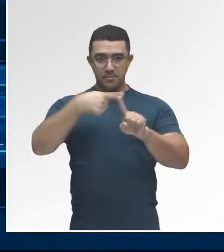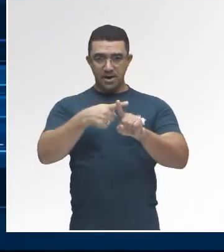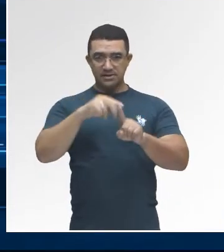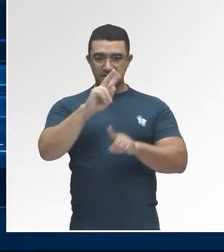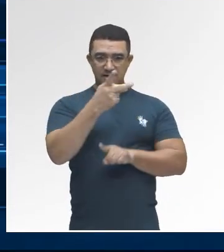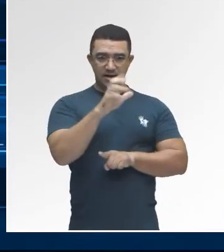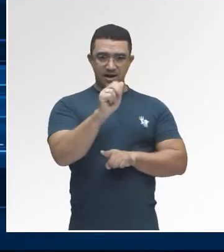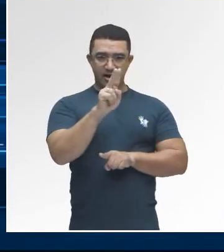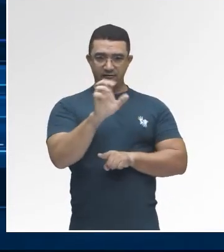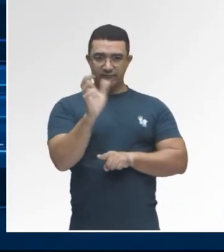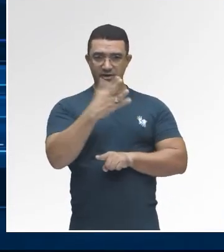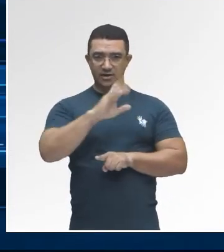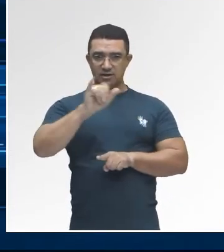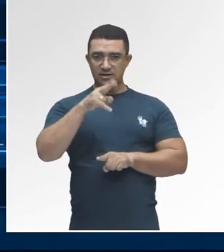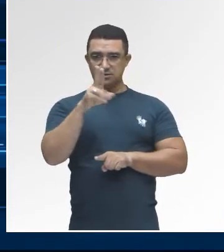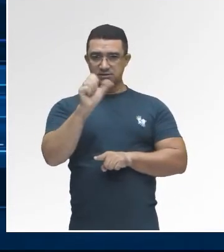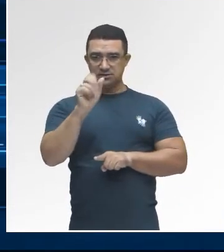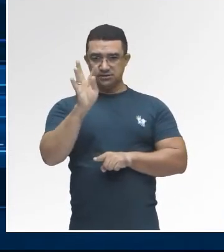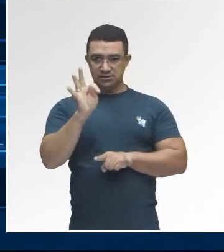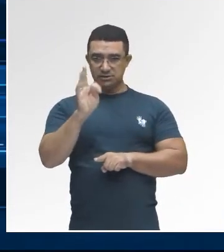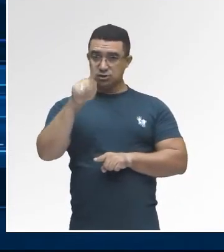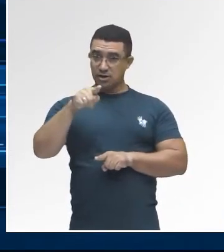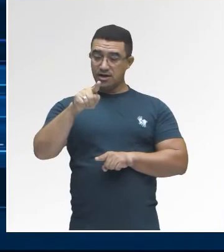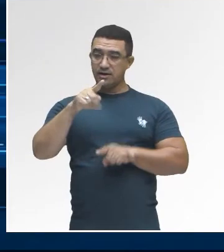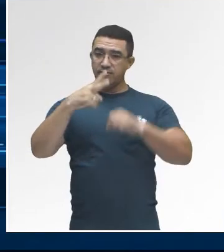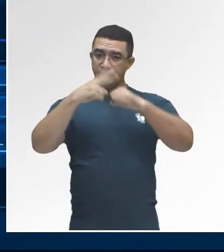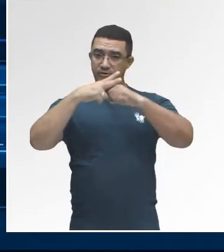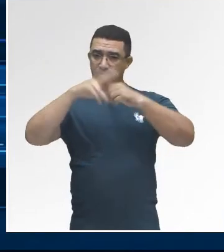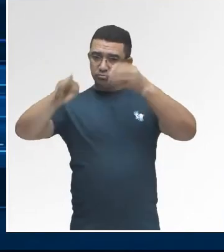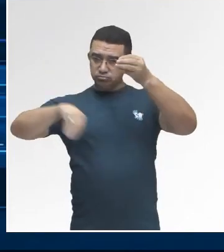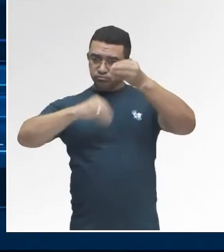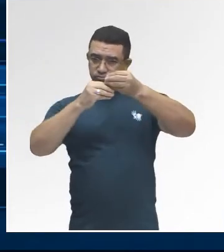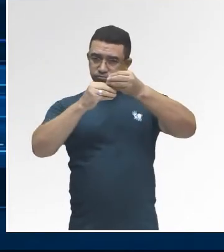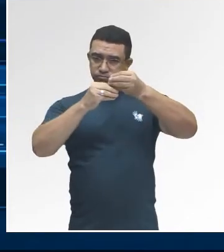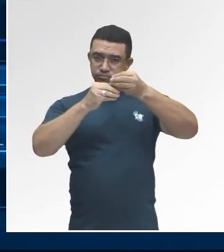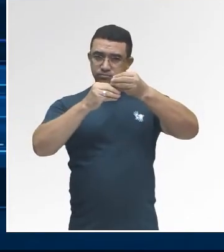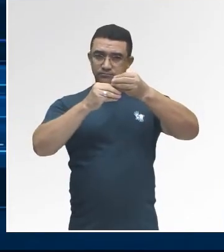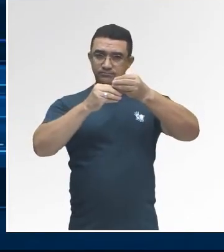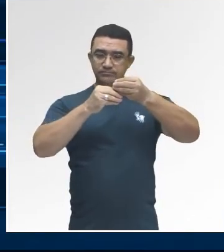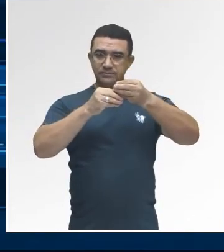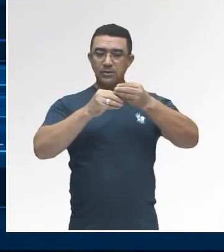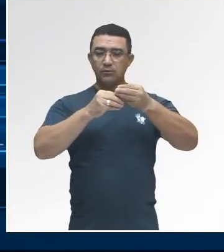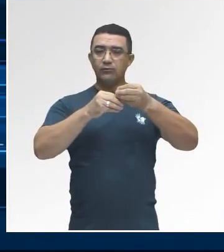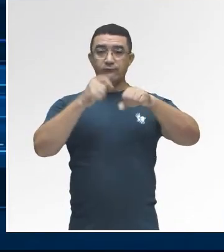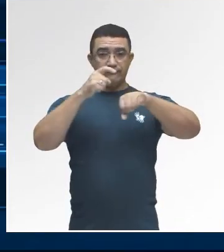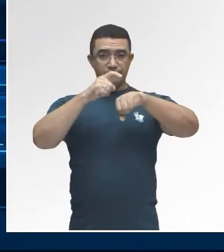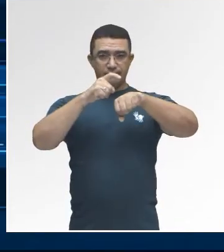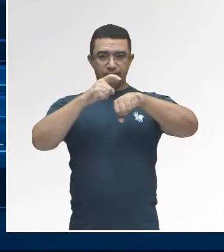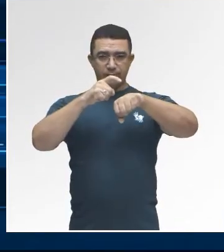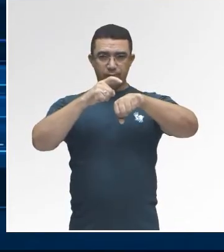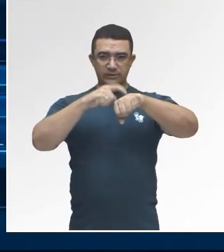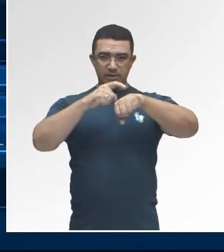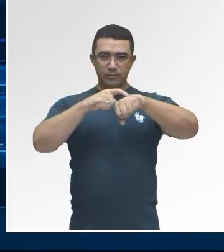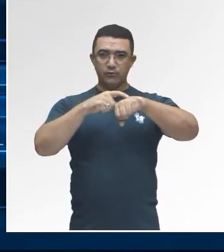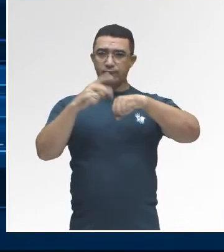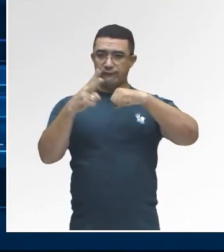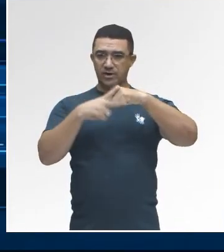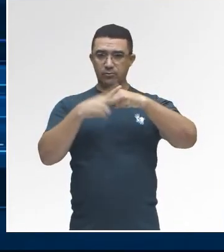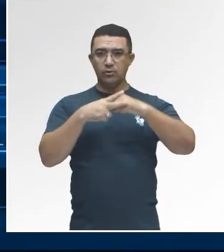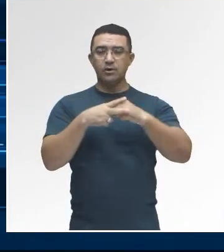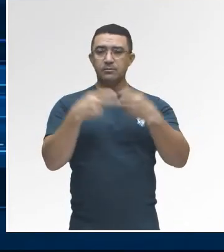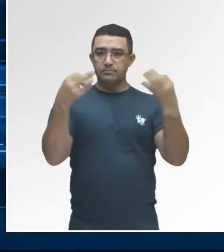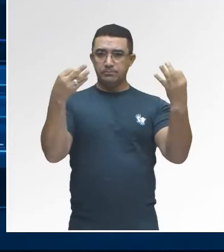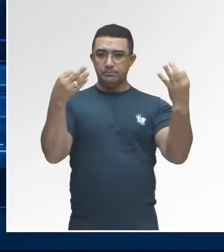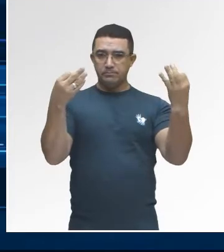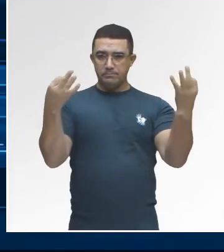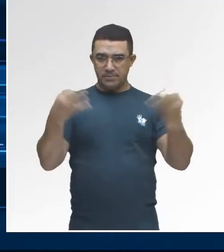modal que se trabalha, aliás, é o verbo auxiliar. Tá? O present perfect tem um verbo auxiliar, o professor Ademir falou bastante disso, né?